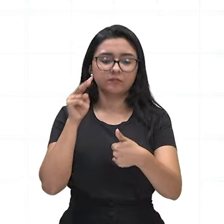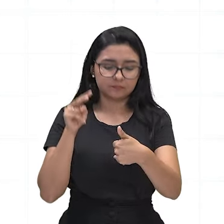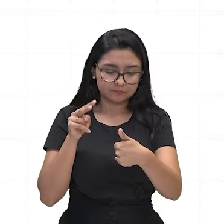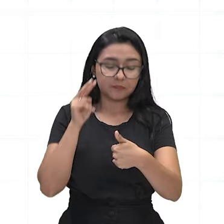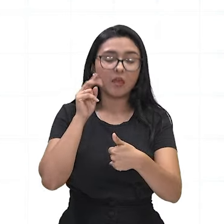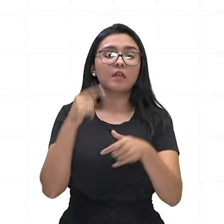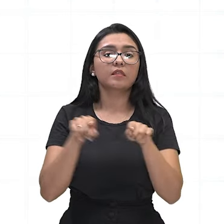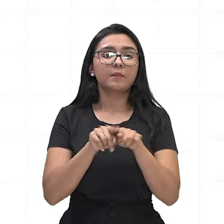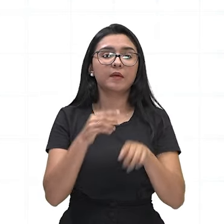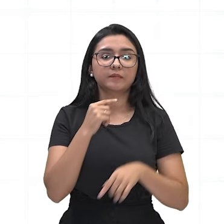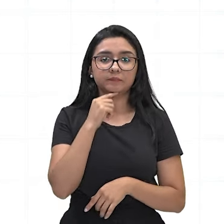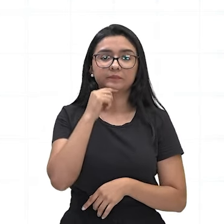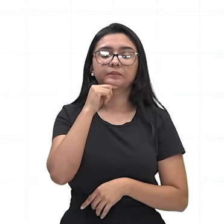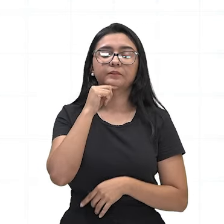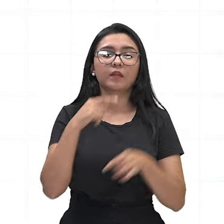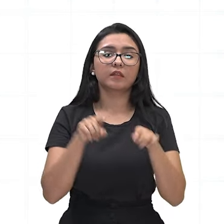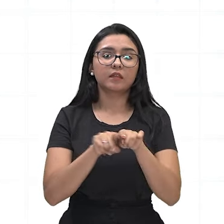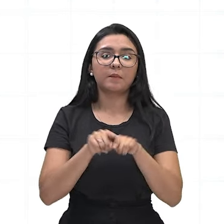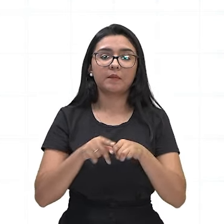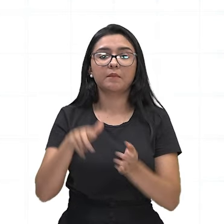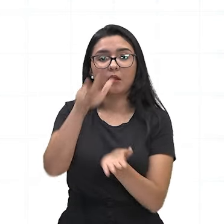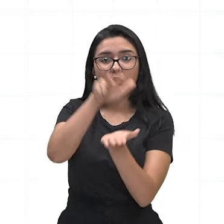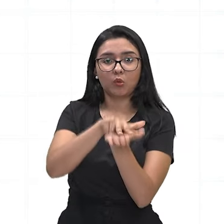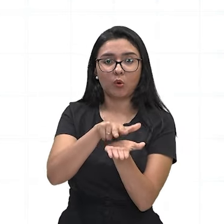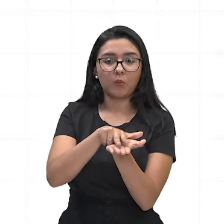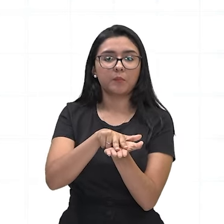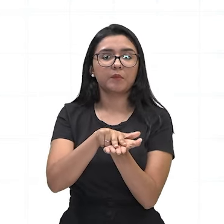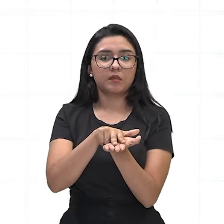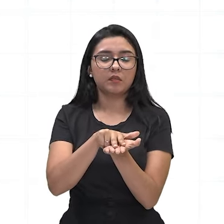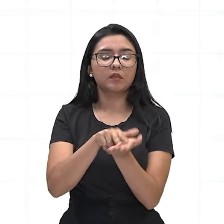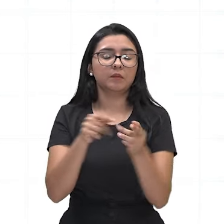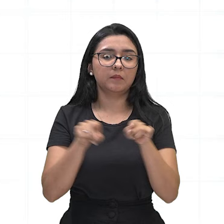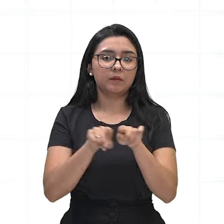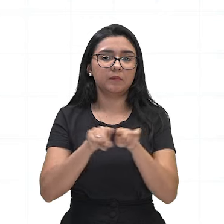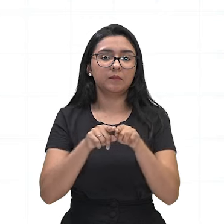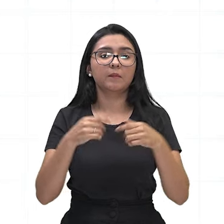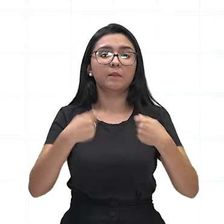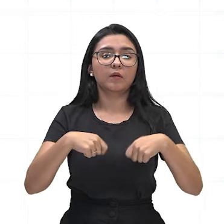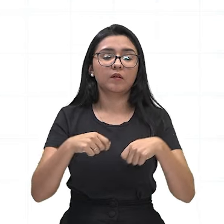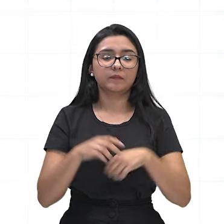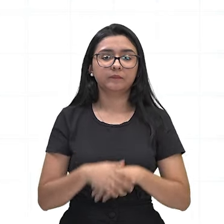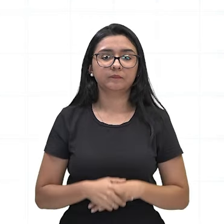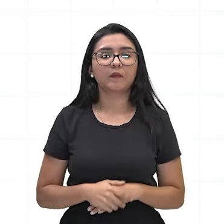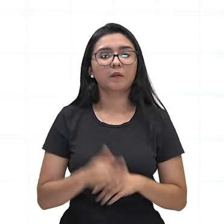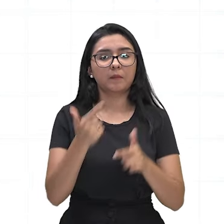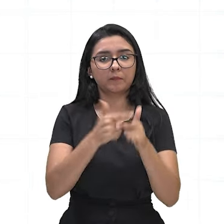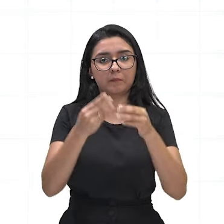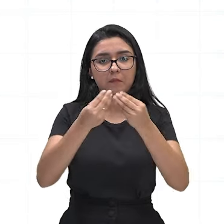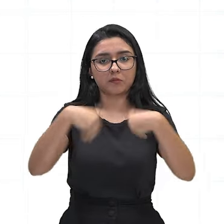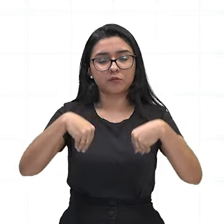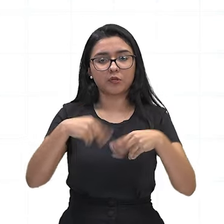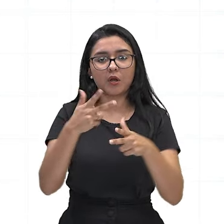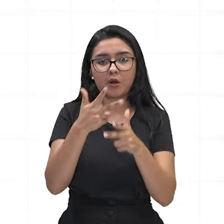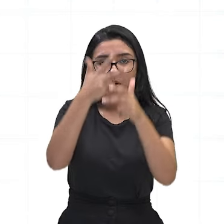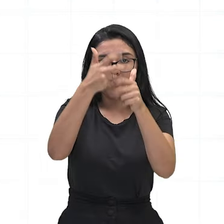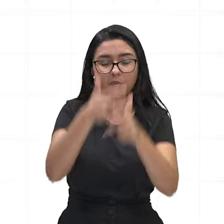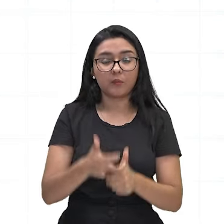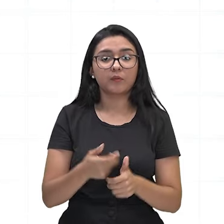dormir a posição de bruços Não É aconselhável porque força a sua coluna e principalmente